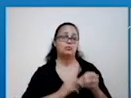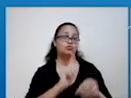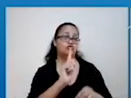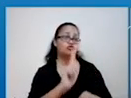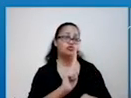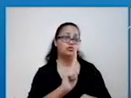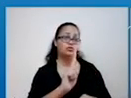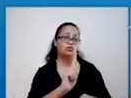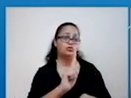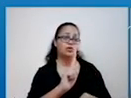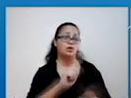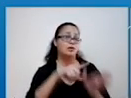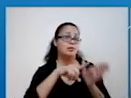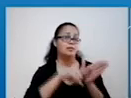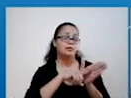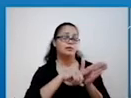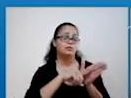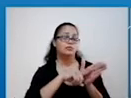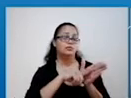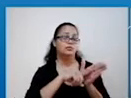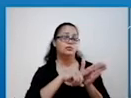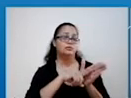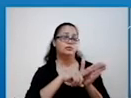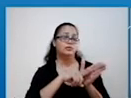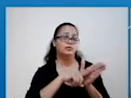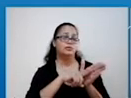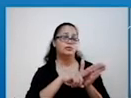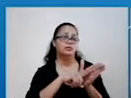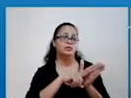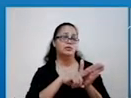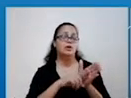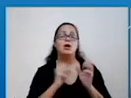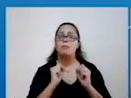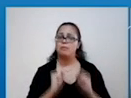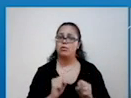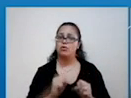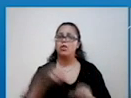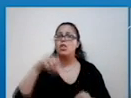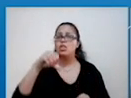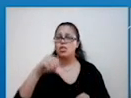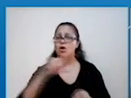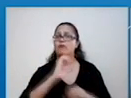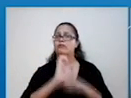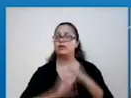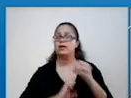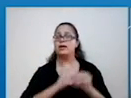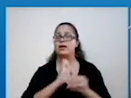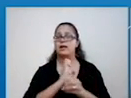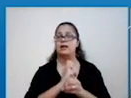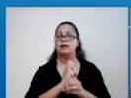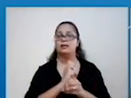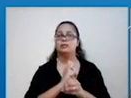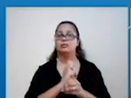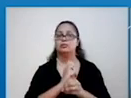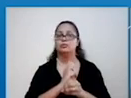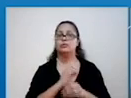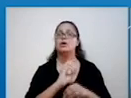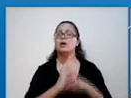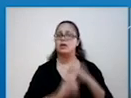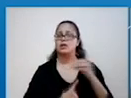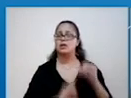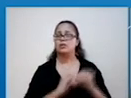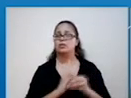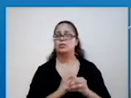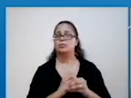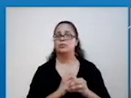com uma carga negativa. Ele deveria ter 9 elétrons, que corresponde ao mesmo número atômico.